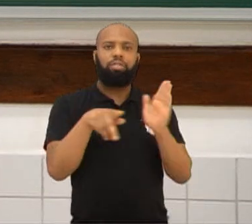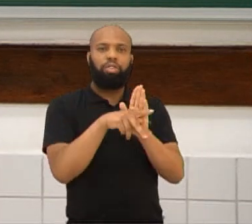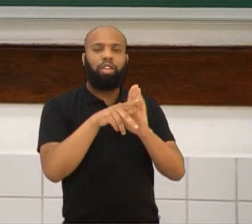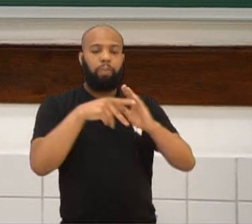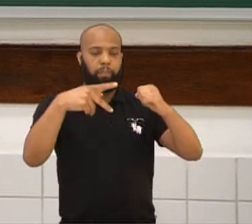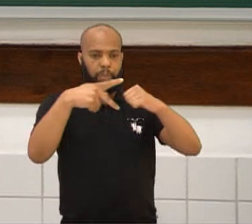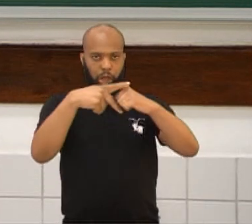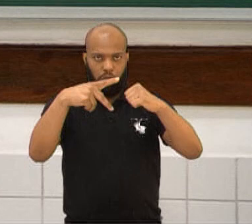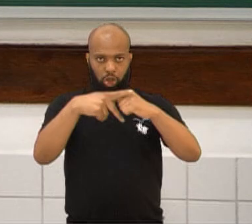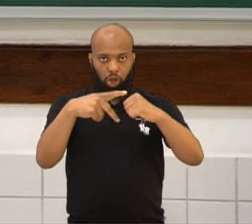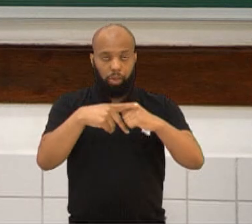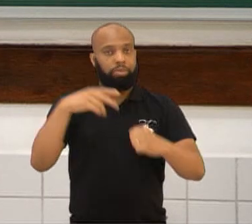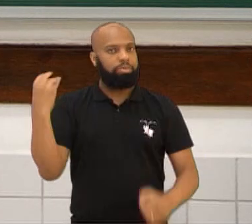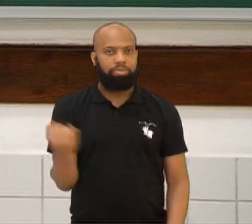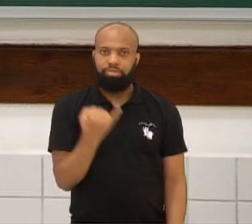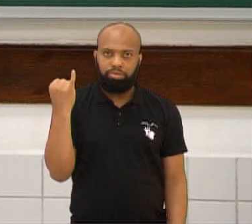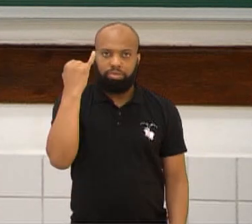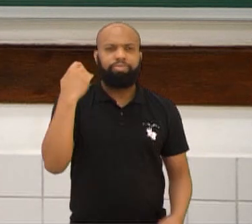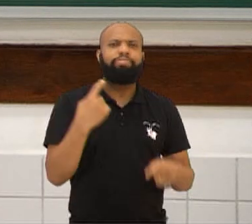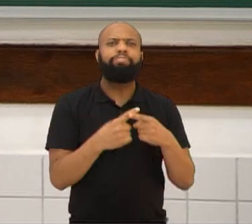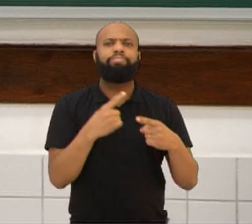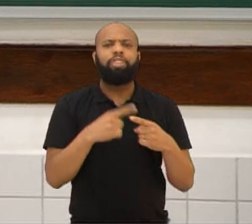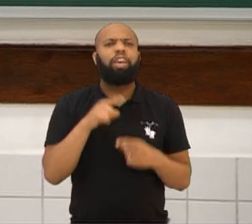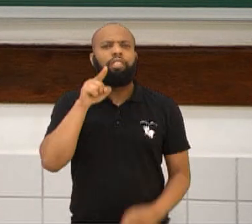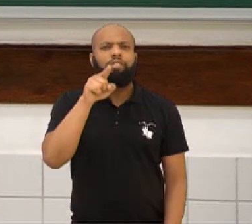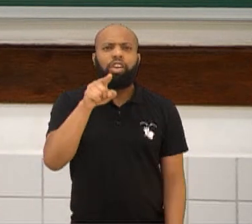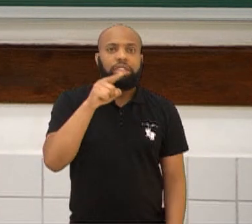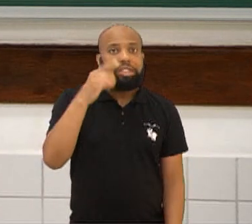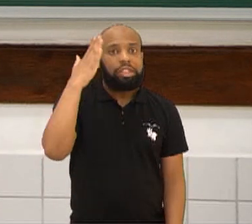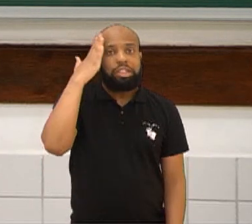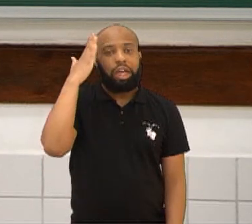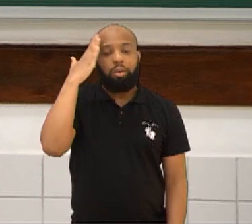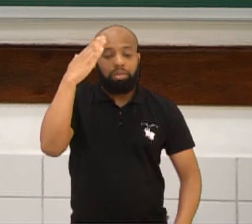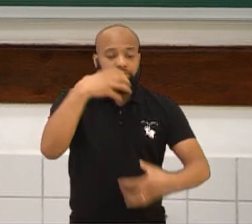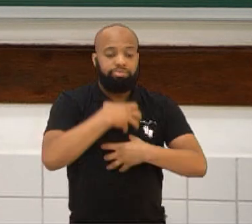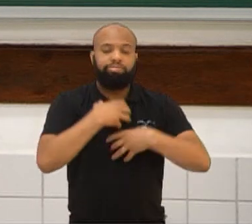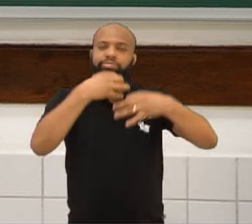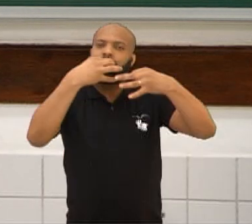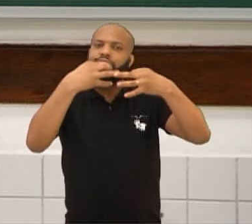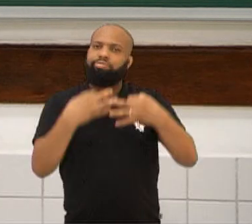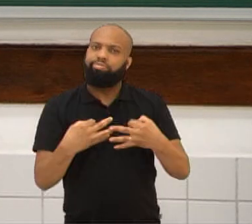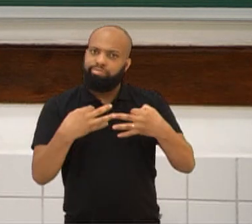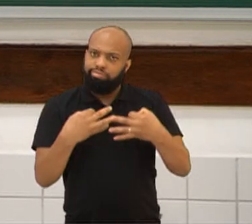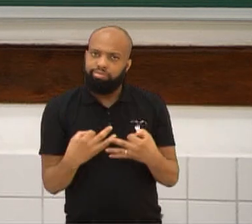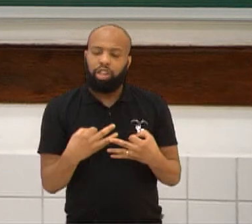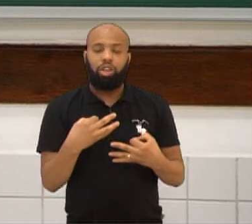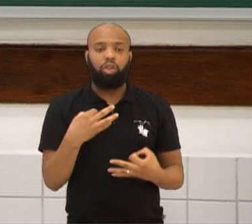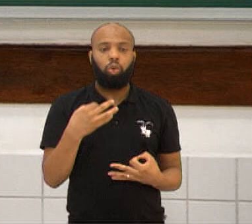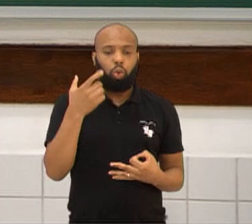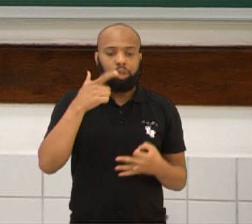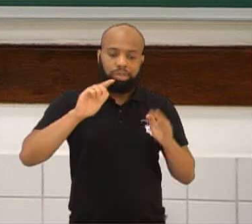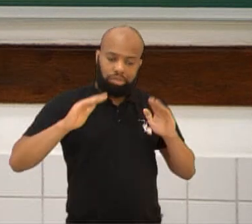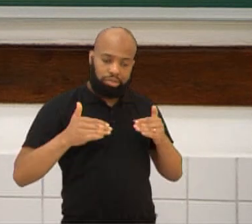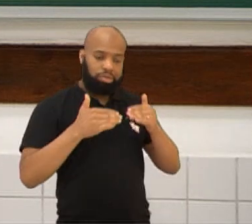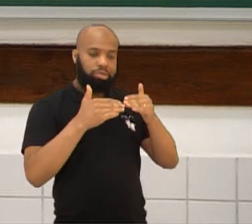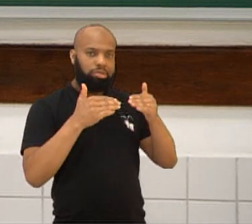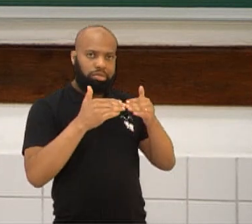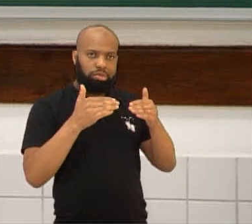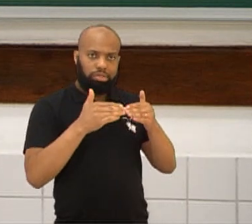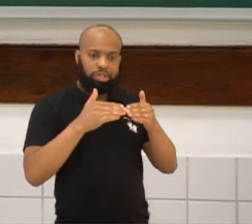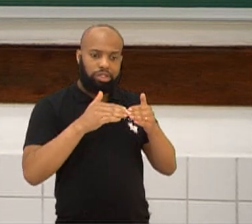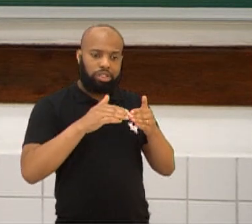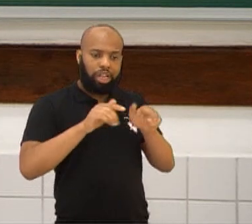bastante importantes, principalmente para que você saiba a maneira correta, de acordo com a norma culta,